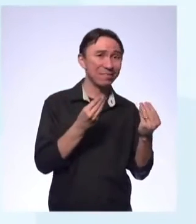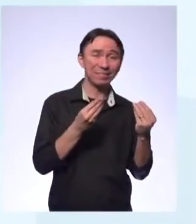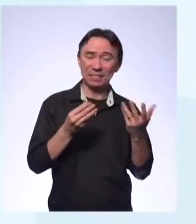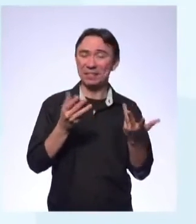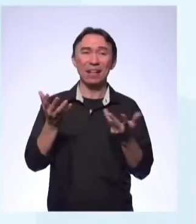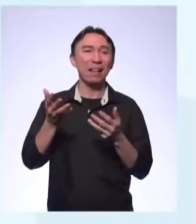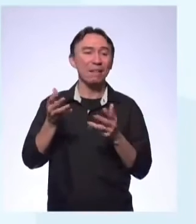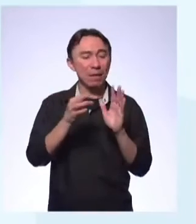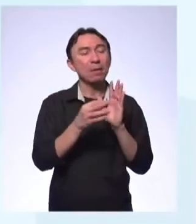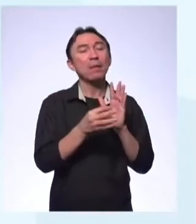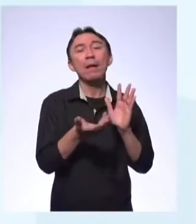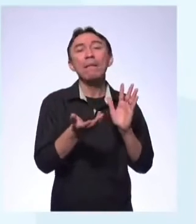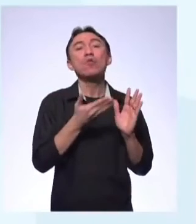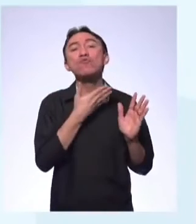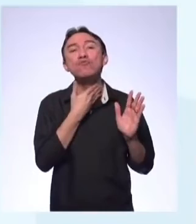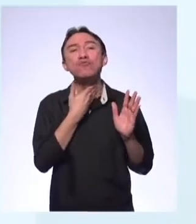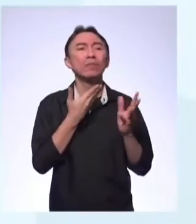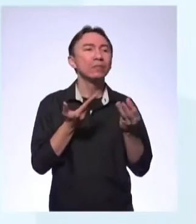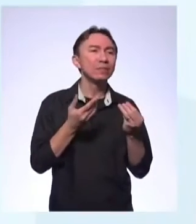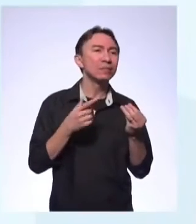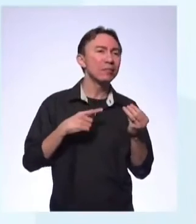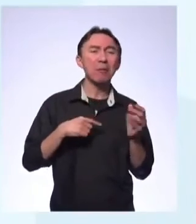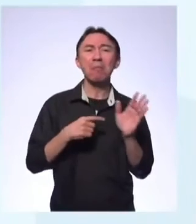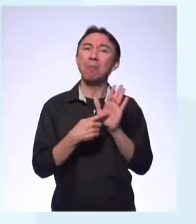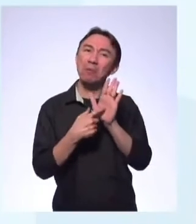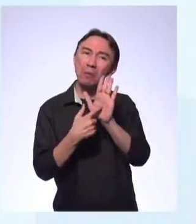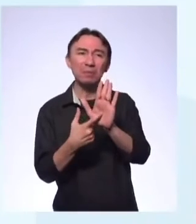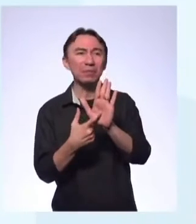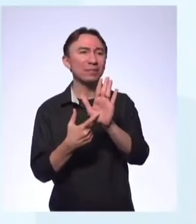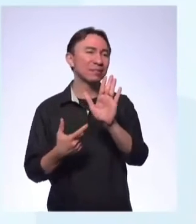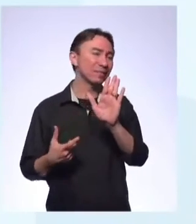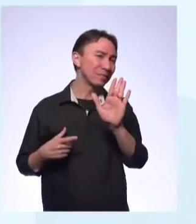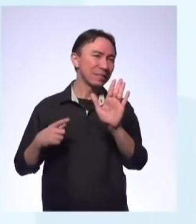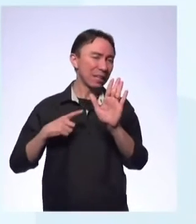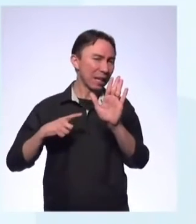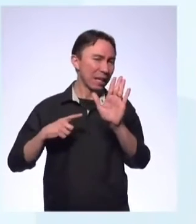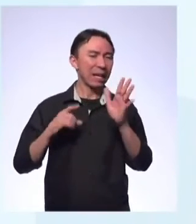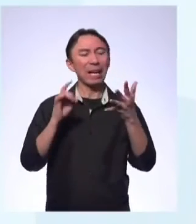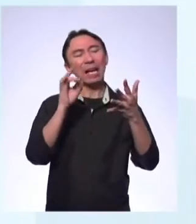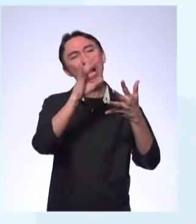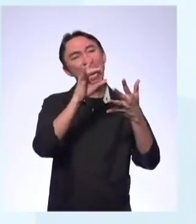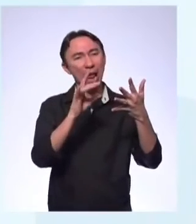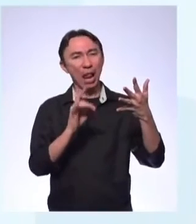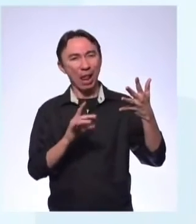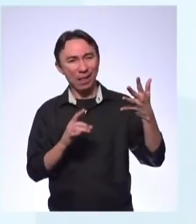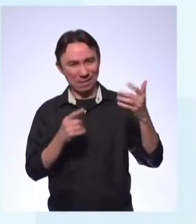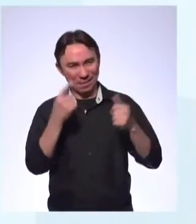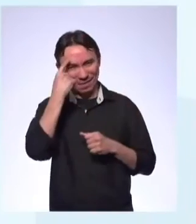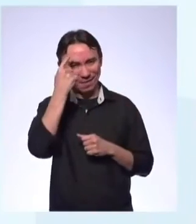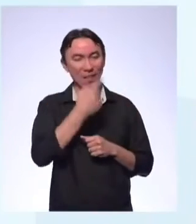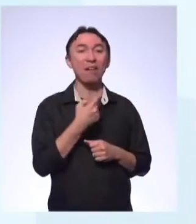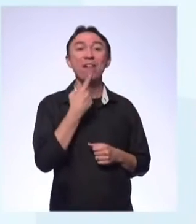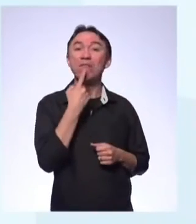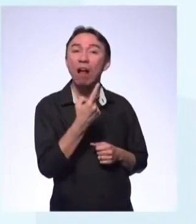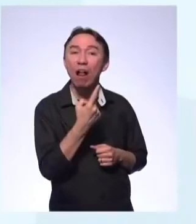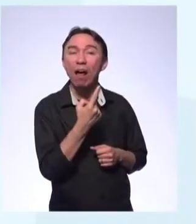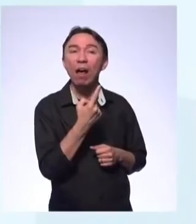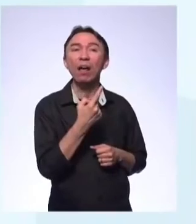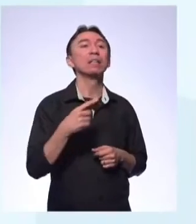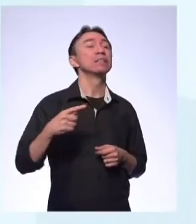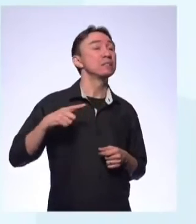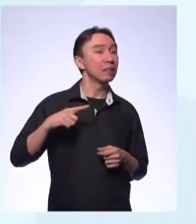que são as vozes e aí a mostrar para vocês que é em cada horinha que ela fala ela e